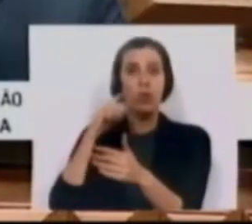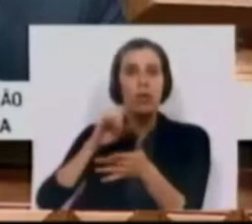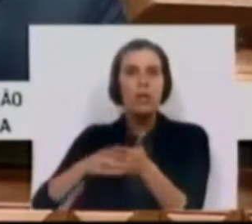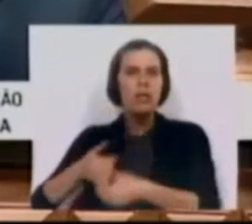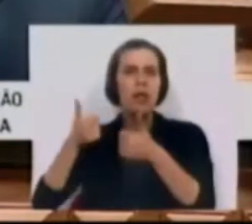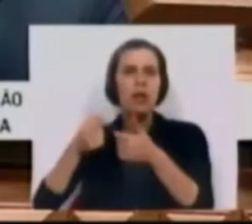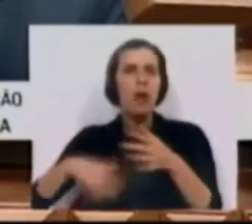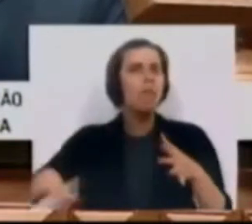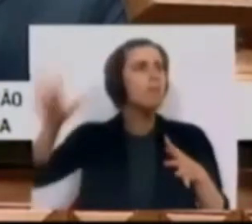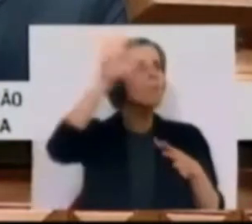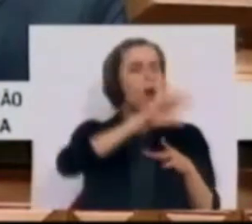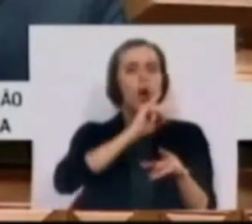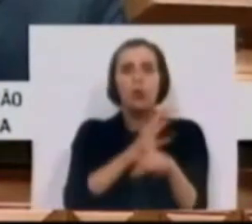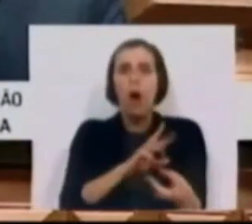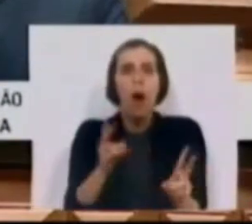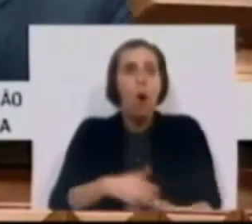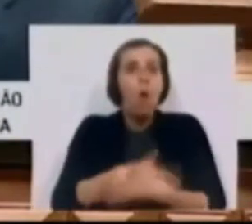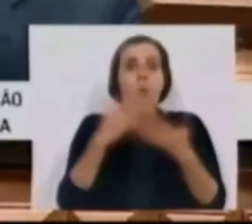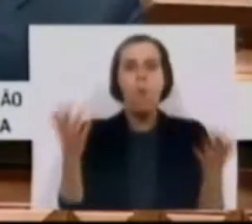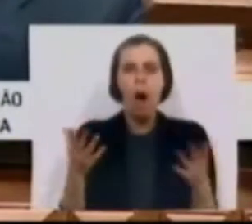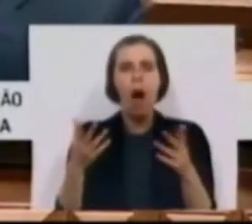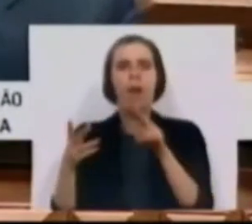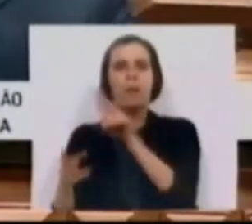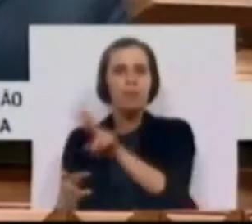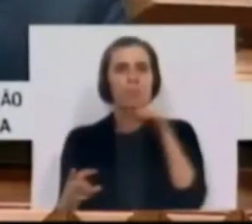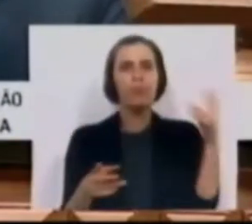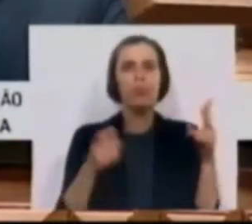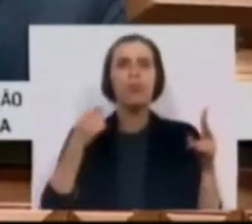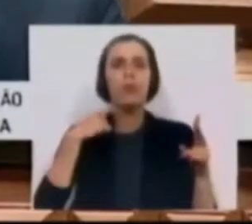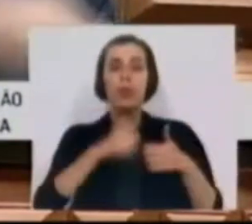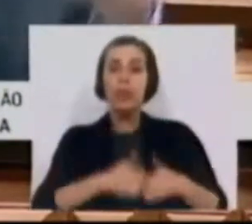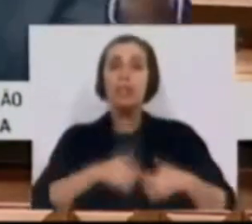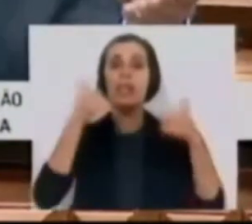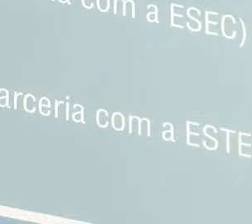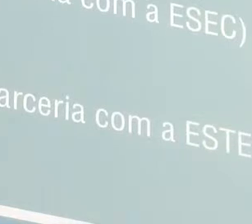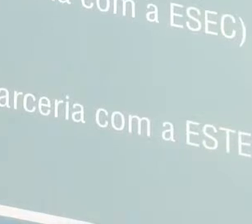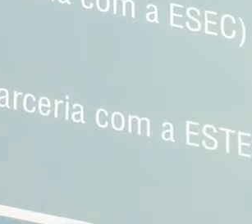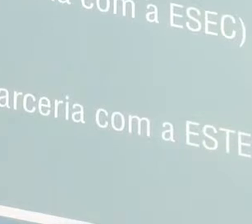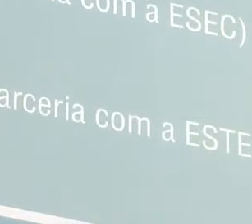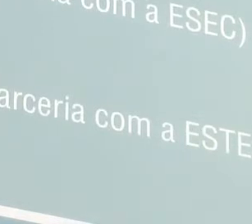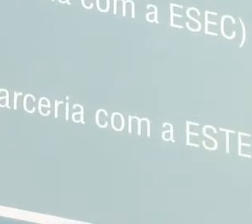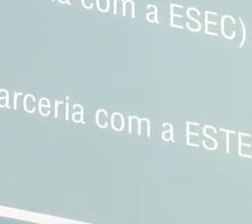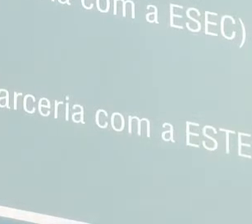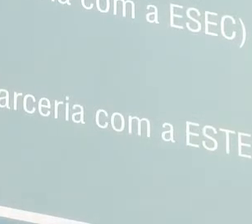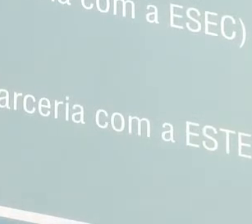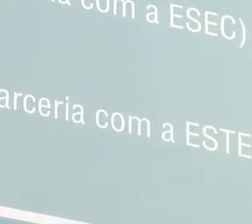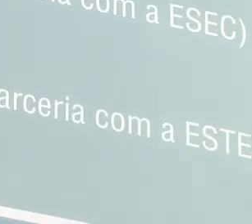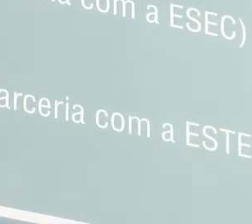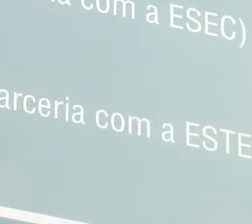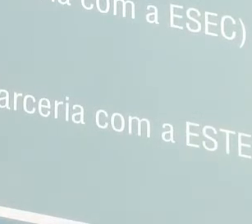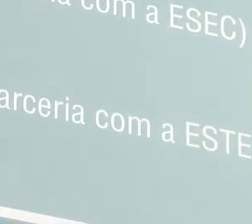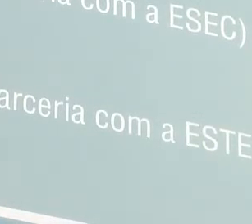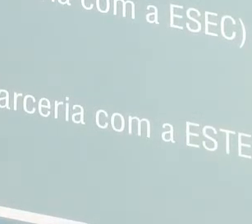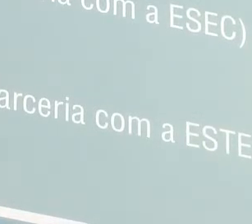e onde não há outras alternativas para deslocalizar estes cursos para cidades onde a 100 metros existem outras universidades que